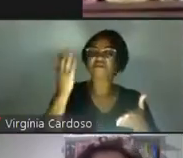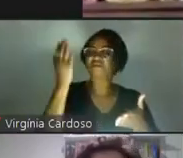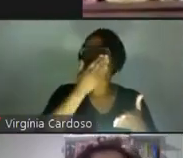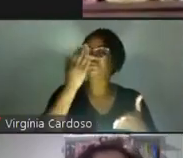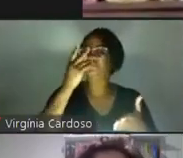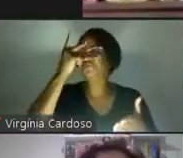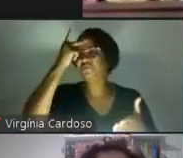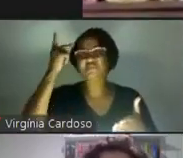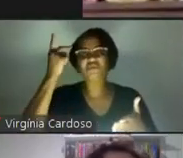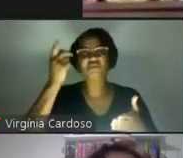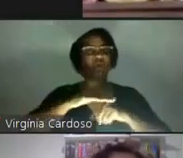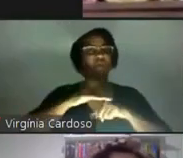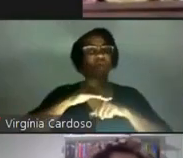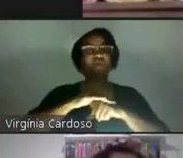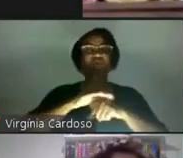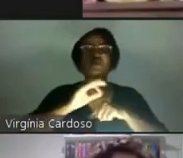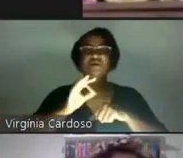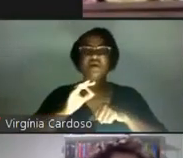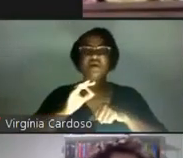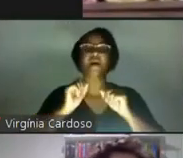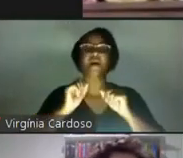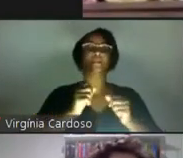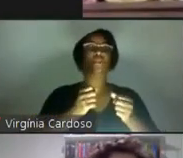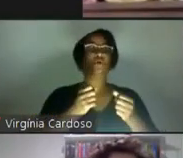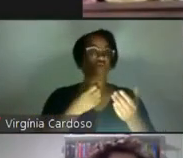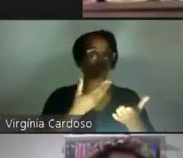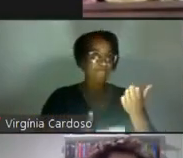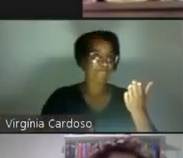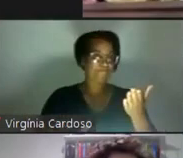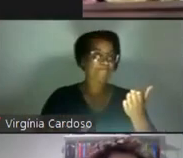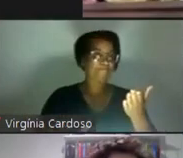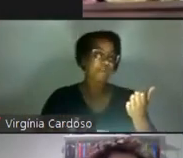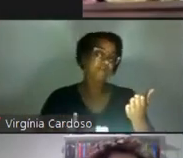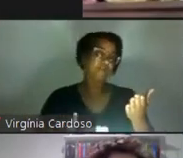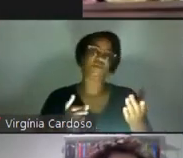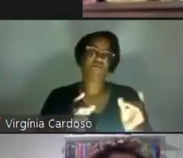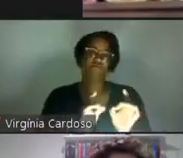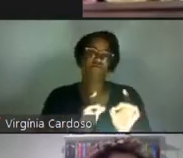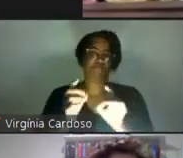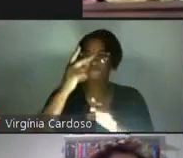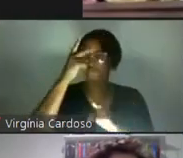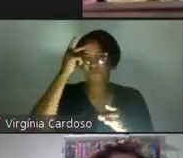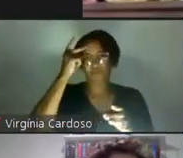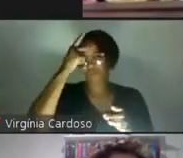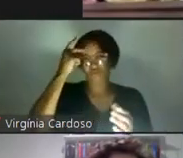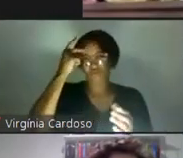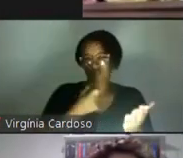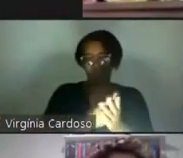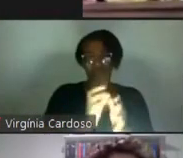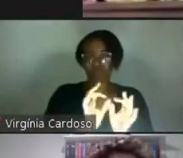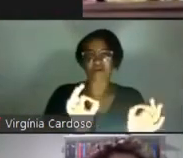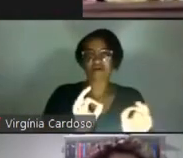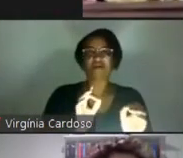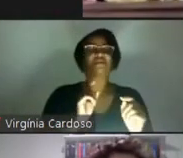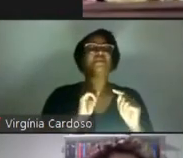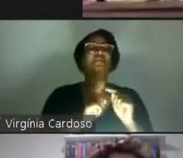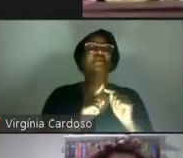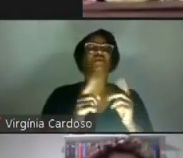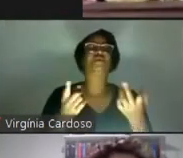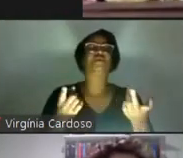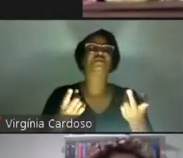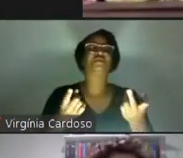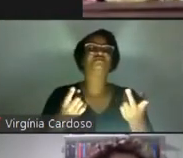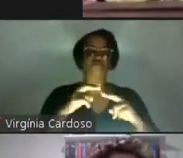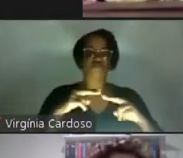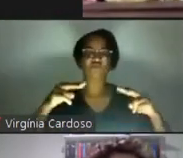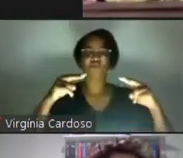pode ser que a gente perca muitas vendas por conta dessa frieza do virtual. Então, a gente precisa aquecer o virtual. Enquanto